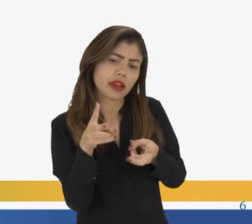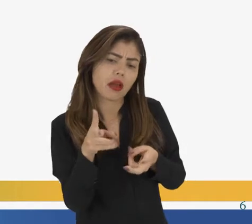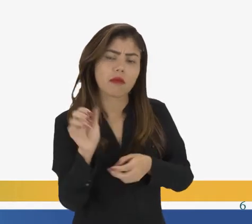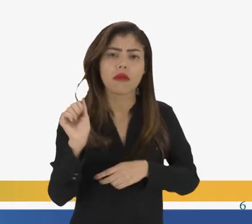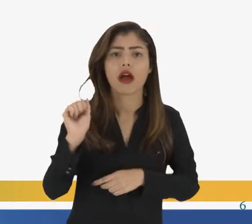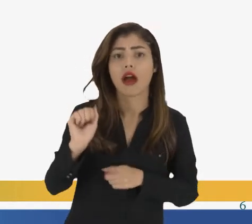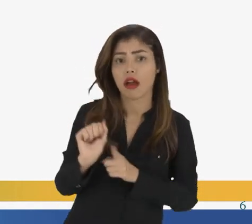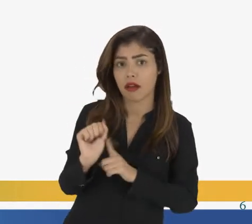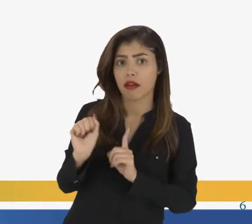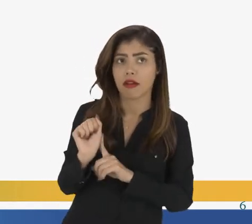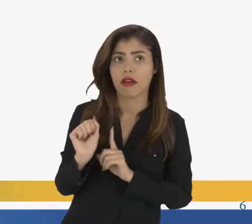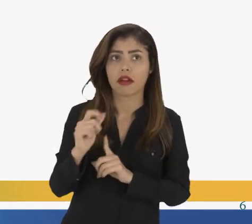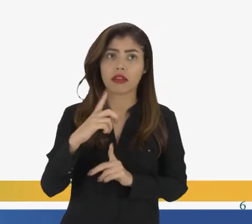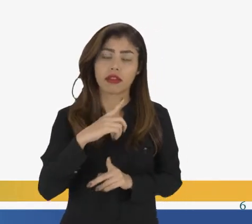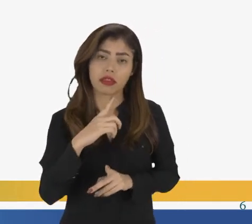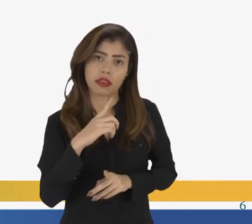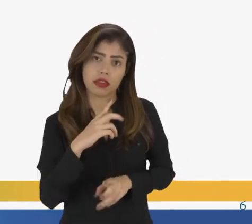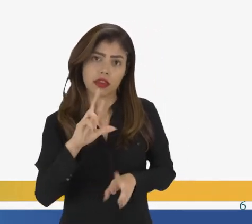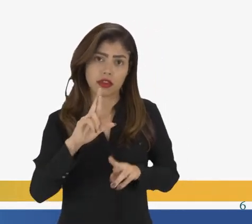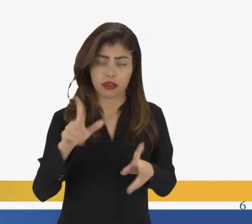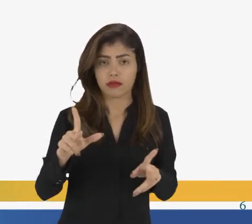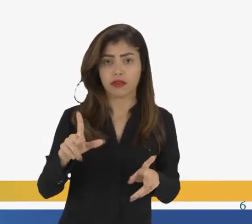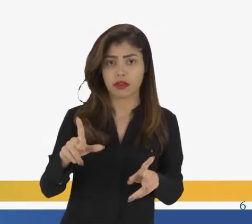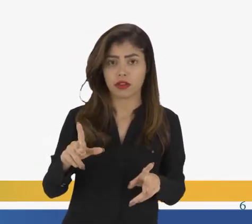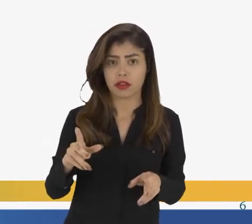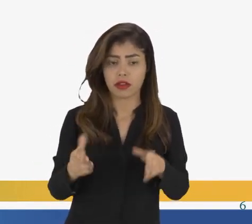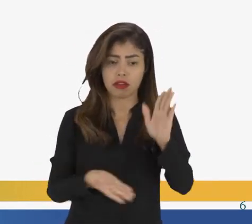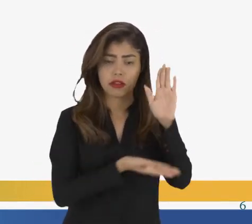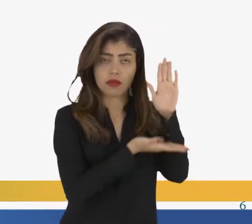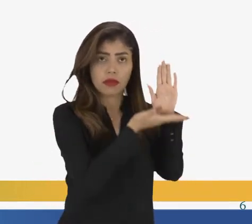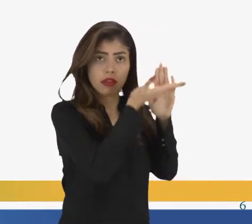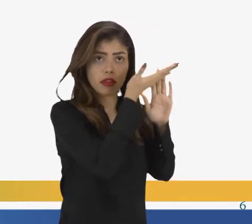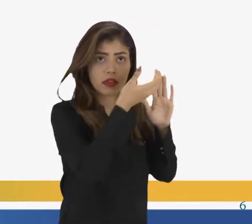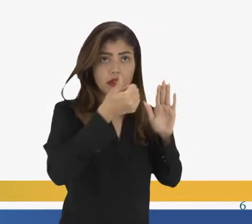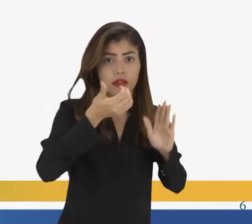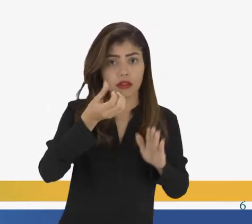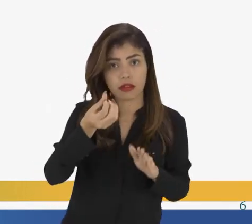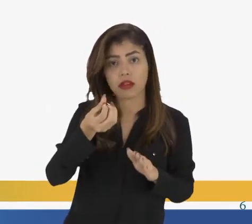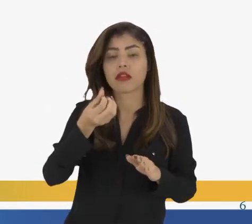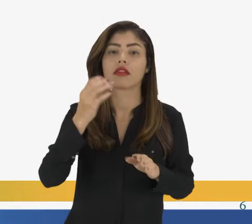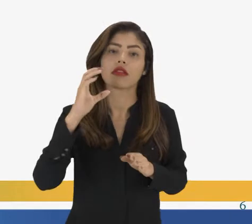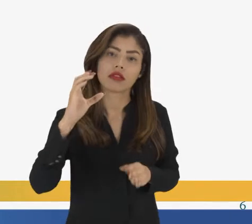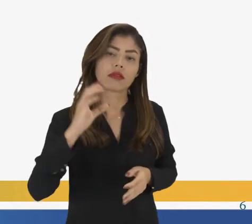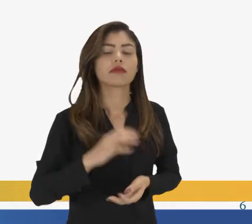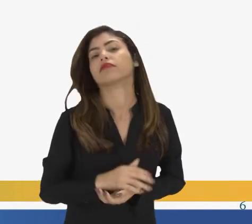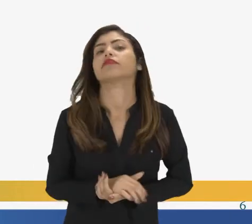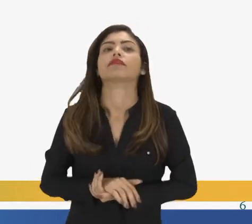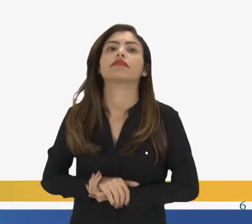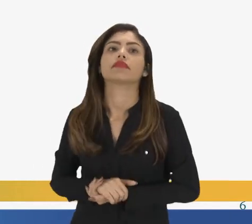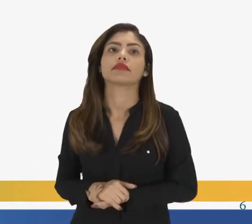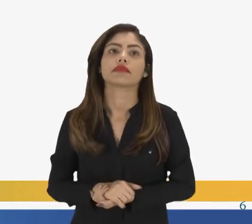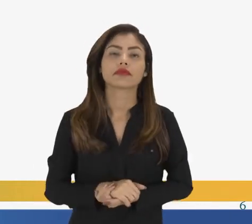cubo A sofreu uma variação de temperatura igual a 16 graus na escala Celsius.